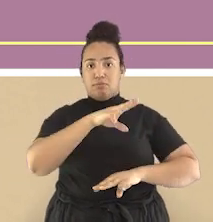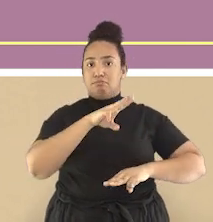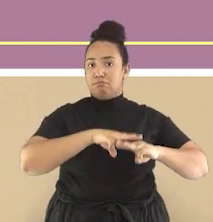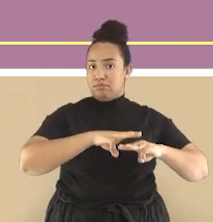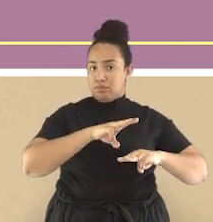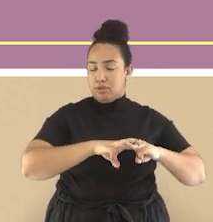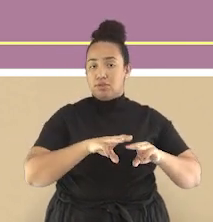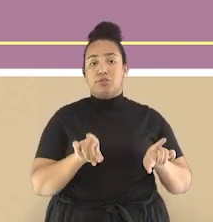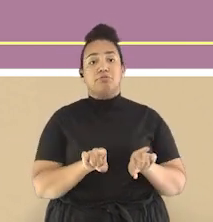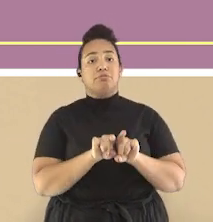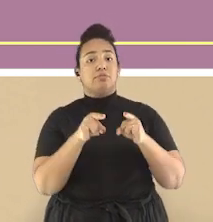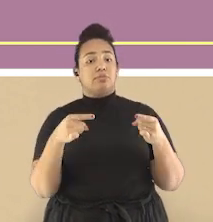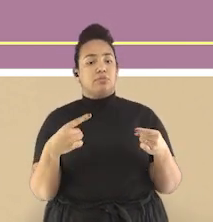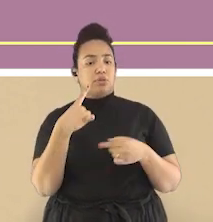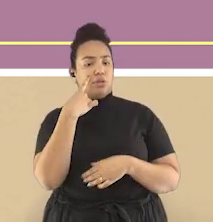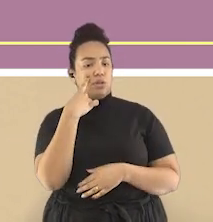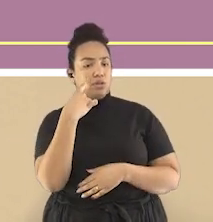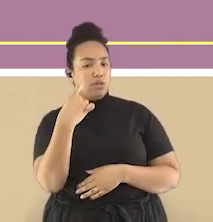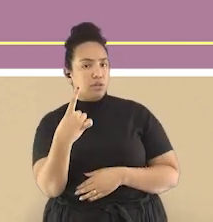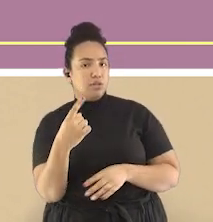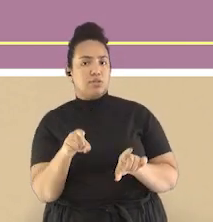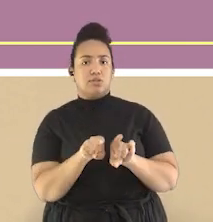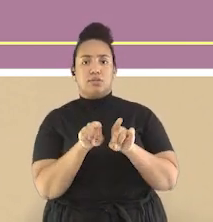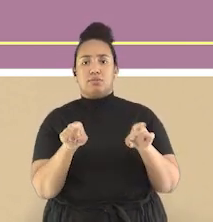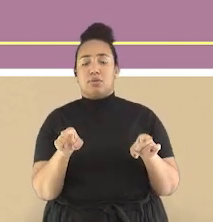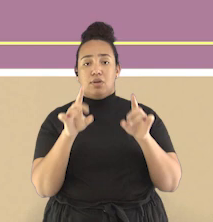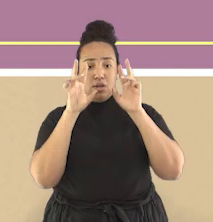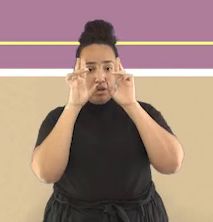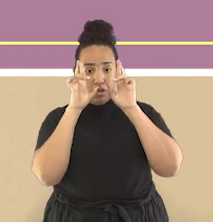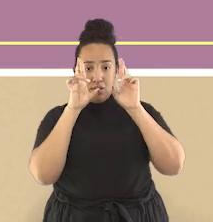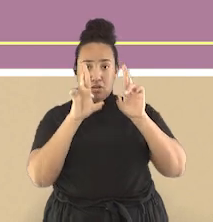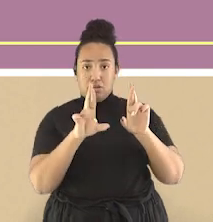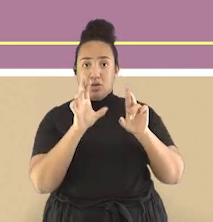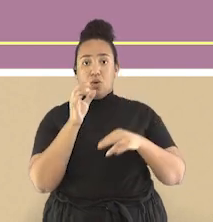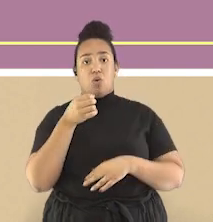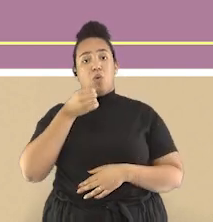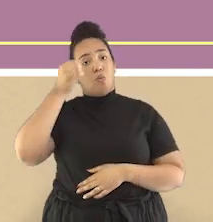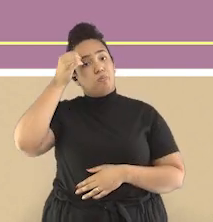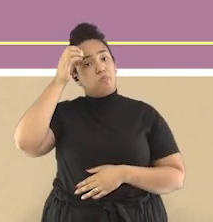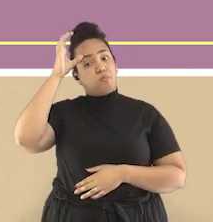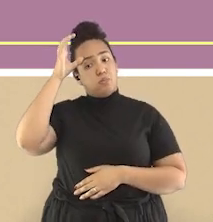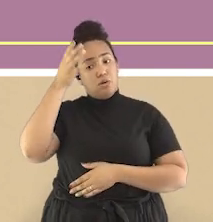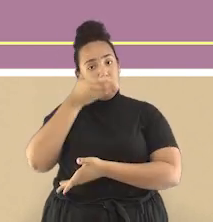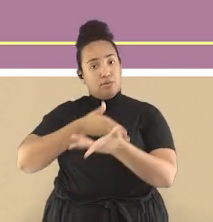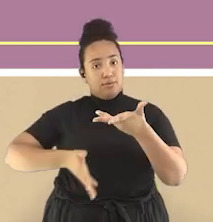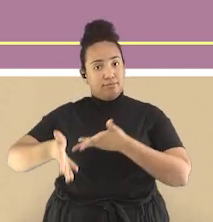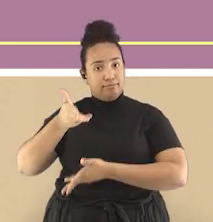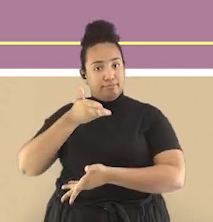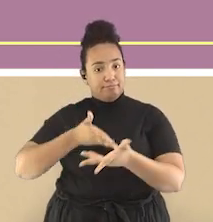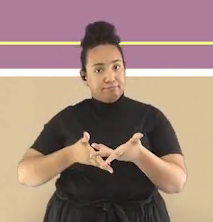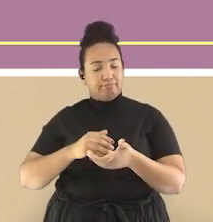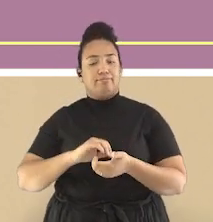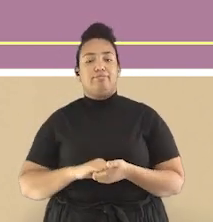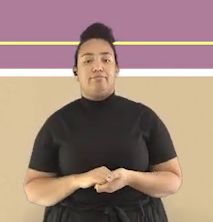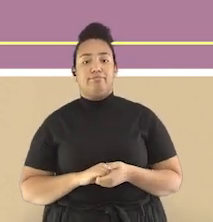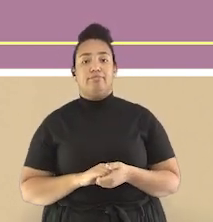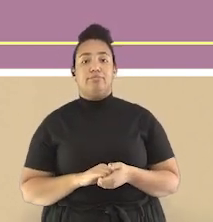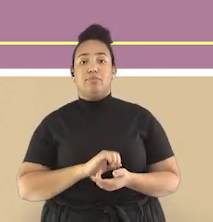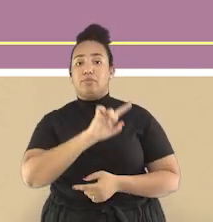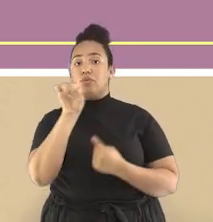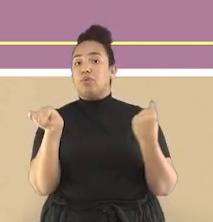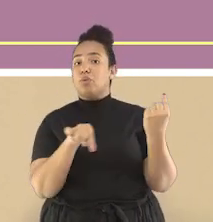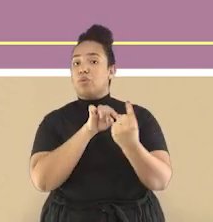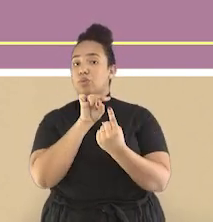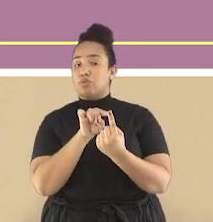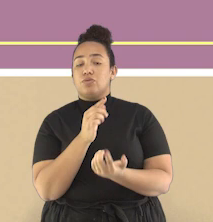matemático, desenvolver o interesse e o respeito pelos conhecimentos desenvolvidos pelos companheiros. E